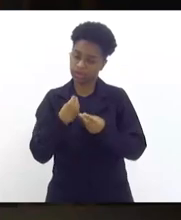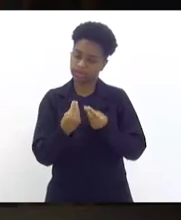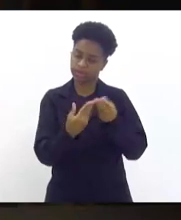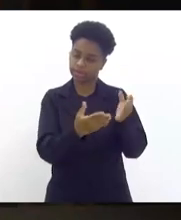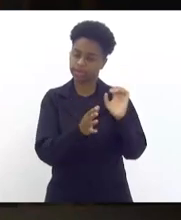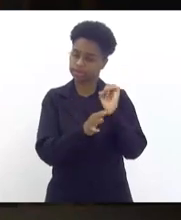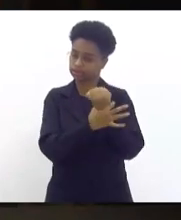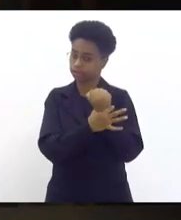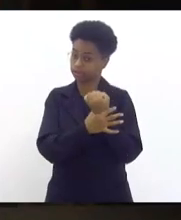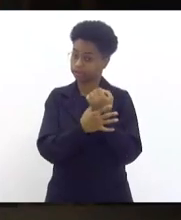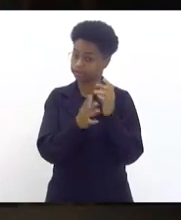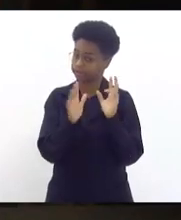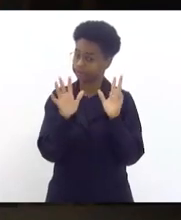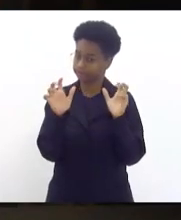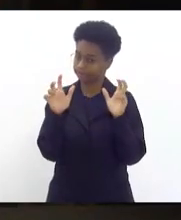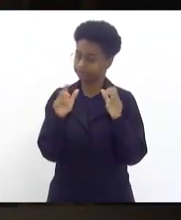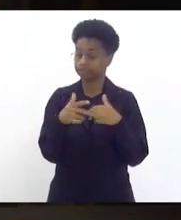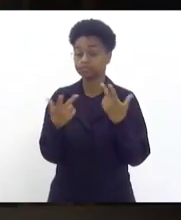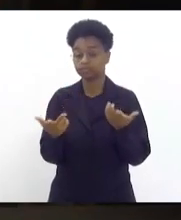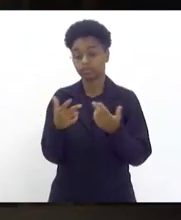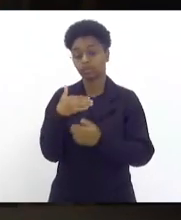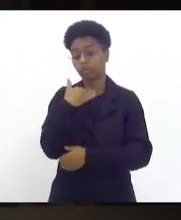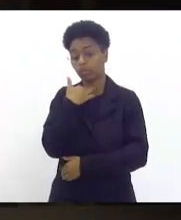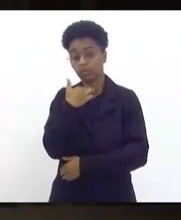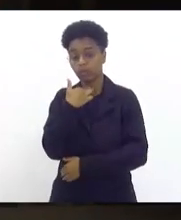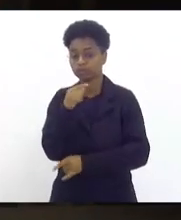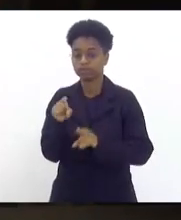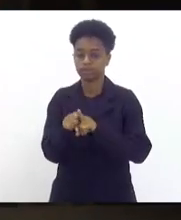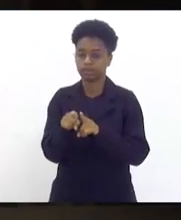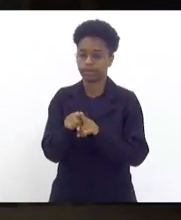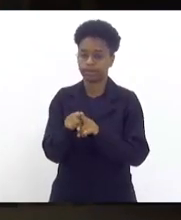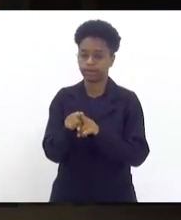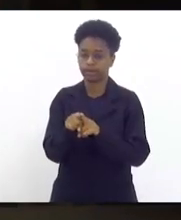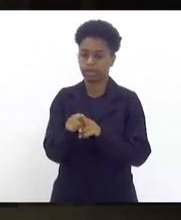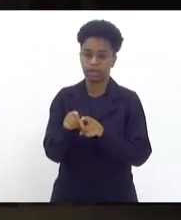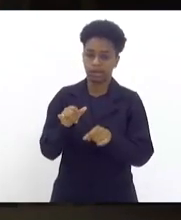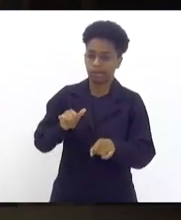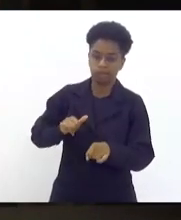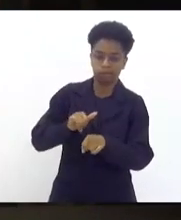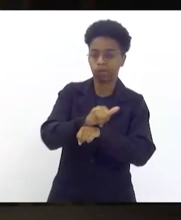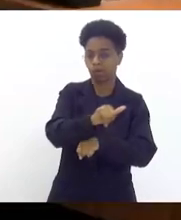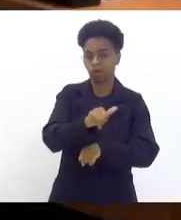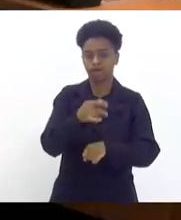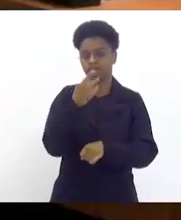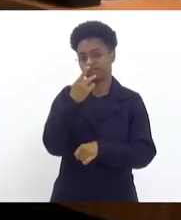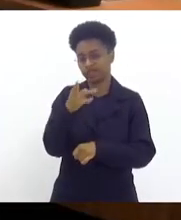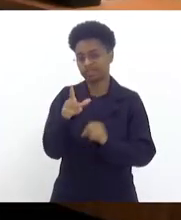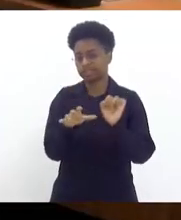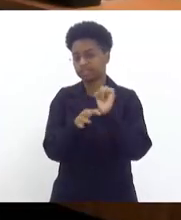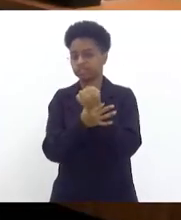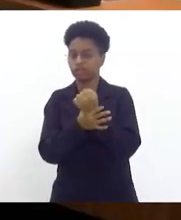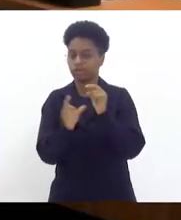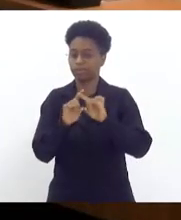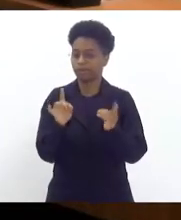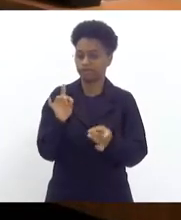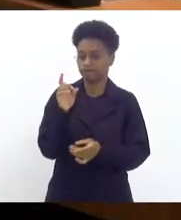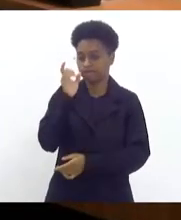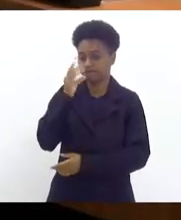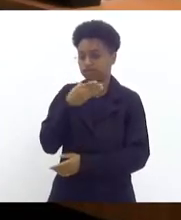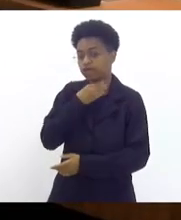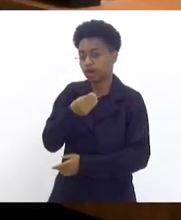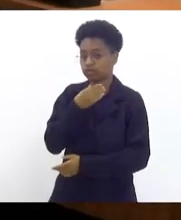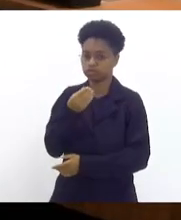Então não vamos deixar cair também neste golpe né a segurança clandestina não